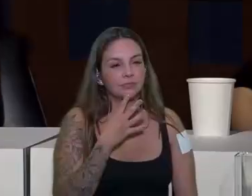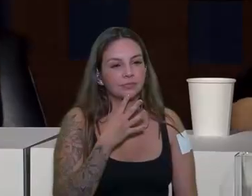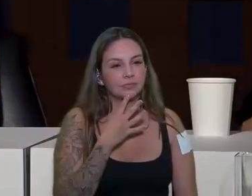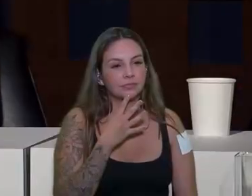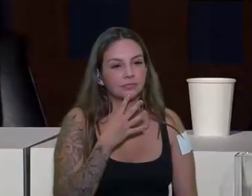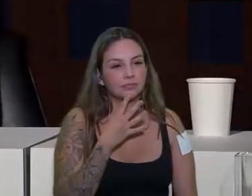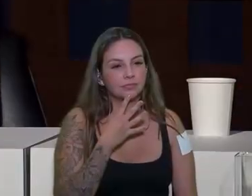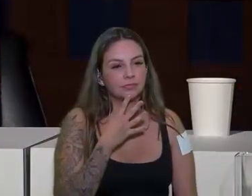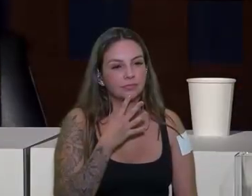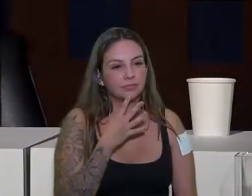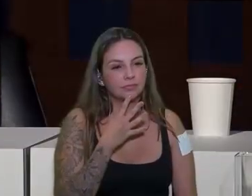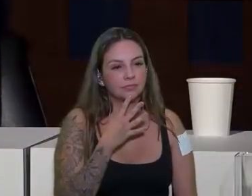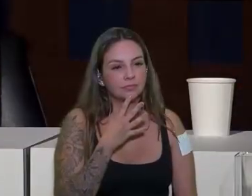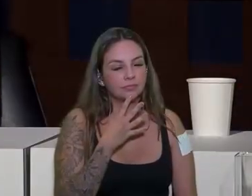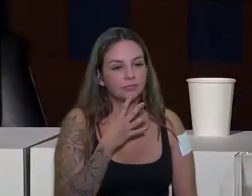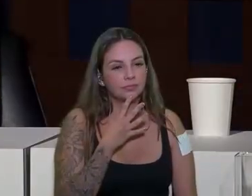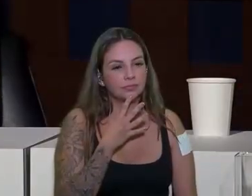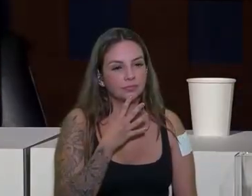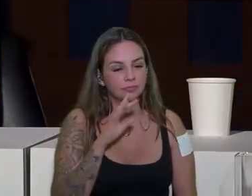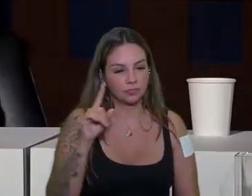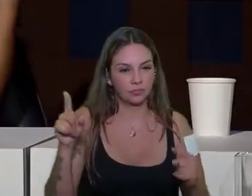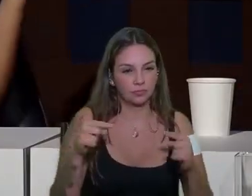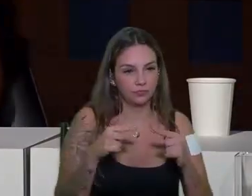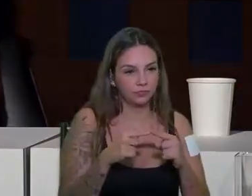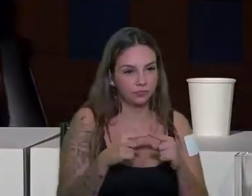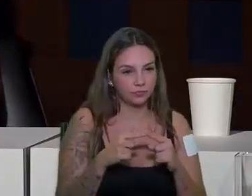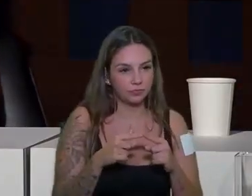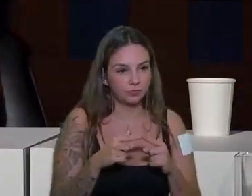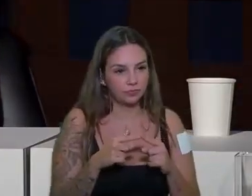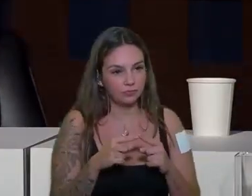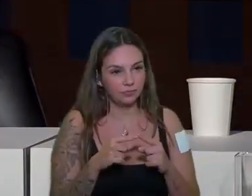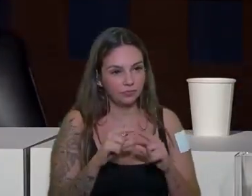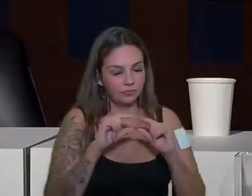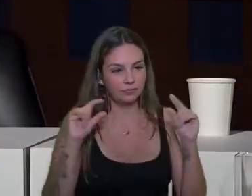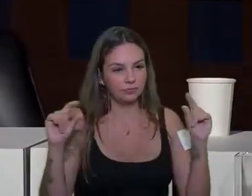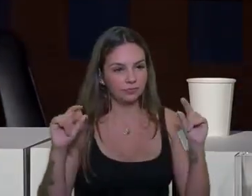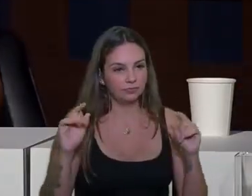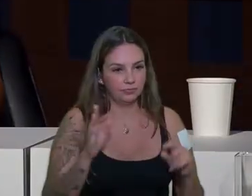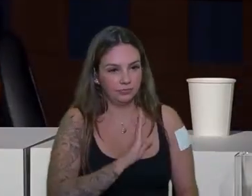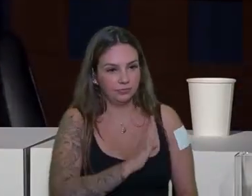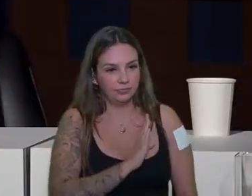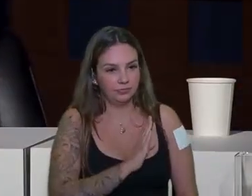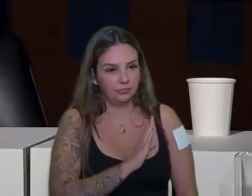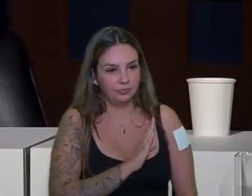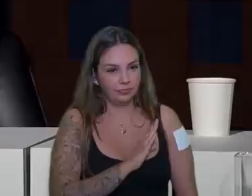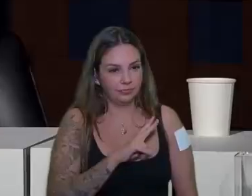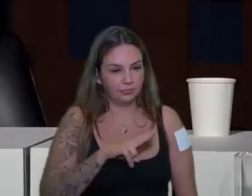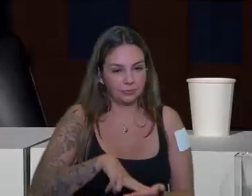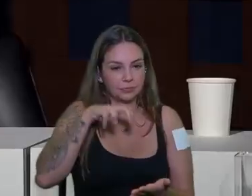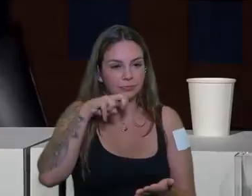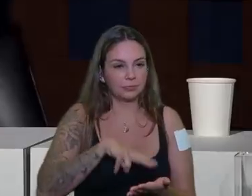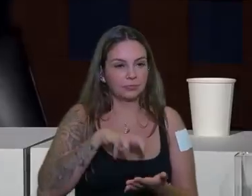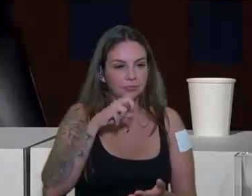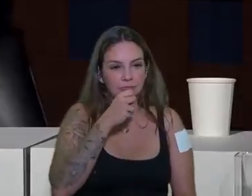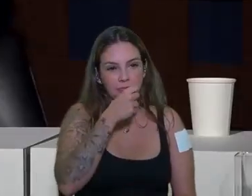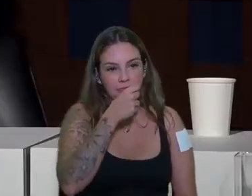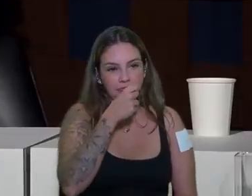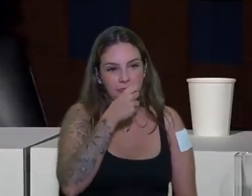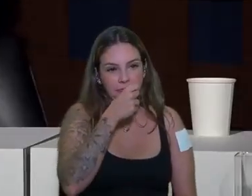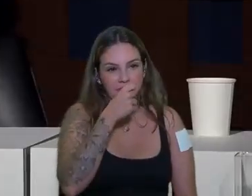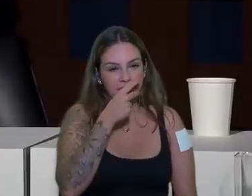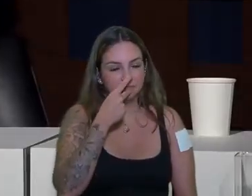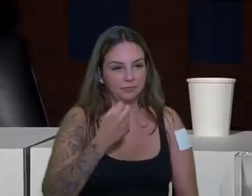a ideia, e aí está muito atrelada, a gente estava até conversando sobre o título da mesa, né, Corações aos Pulos, e a gente está falando